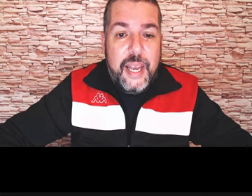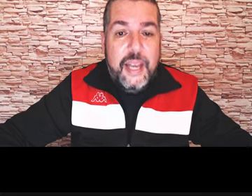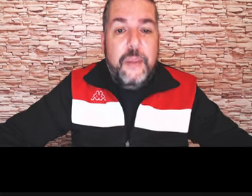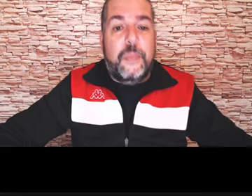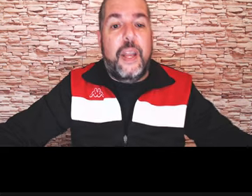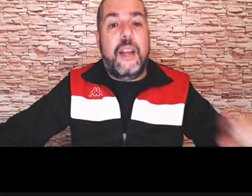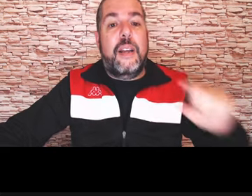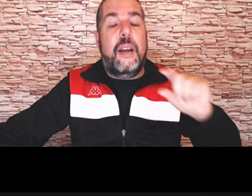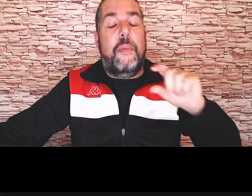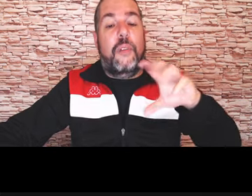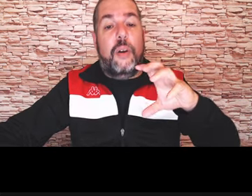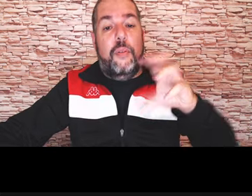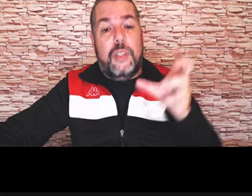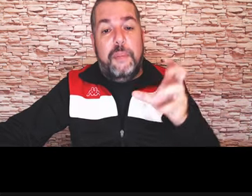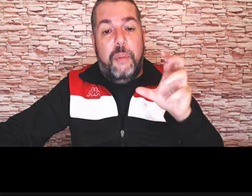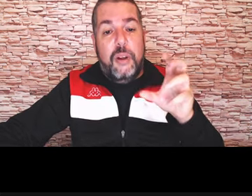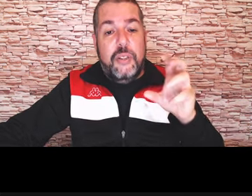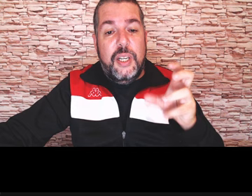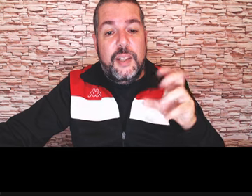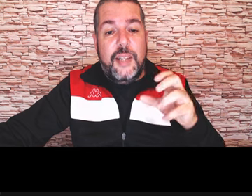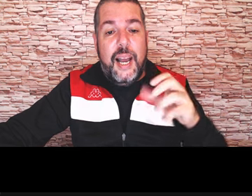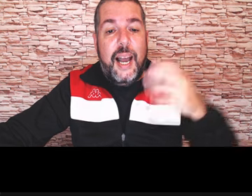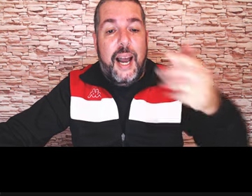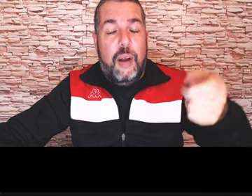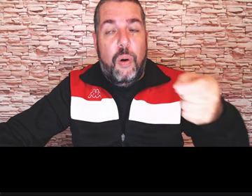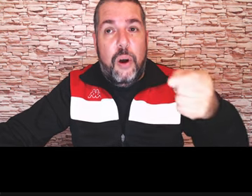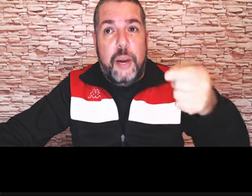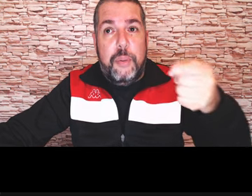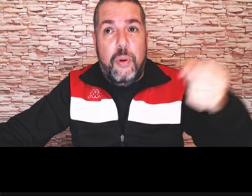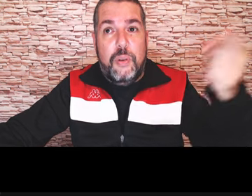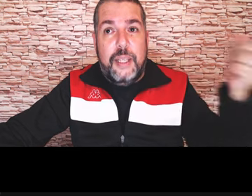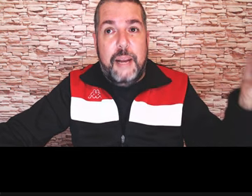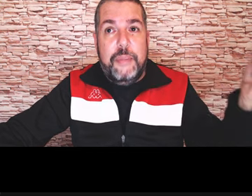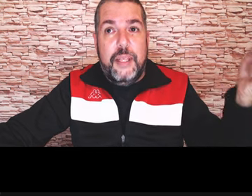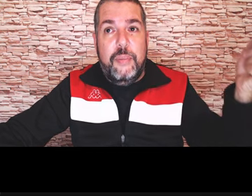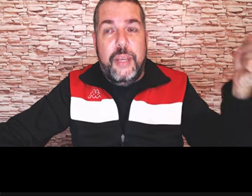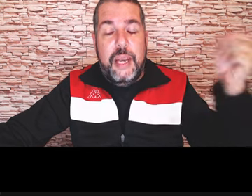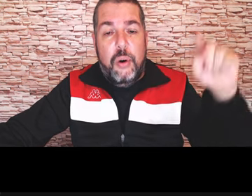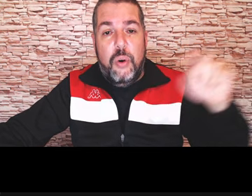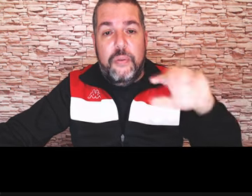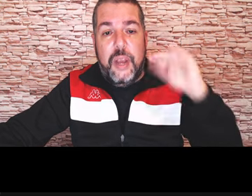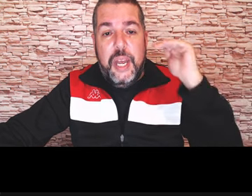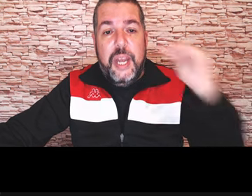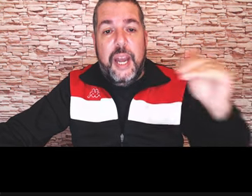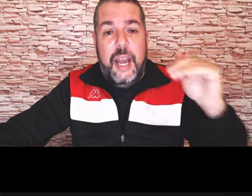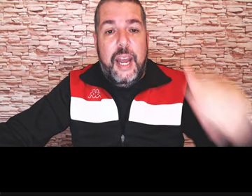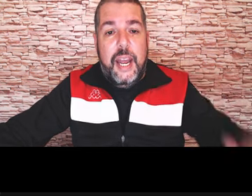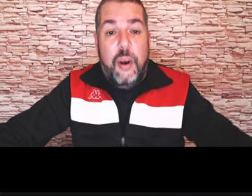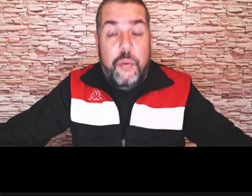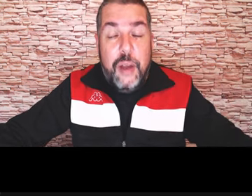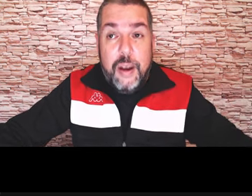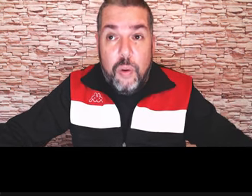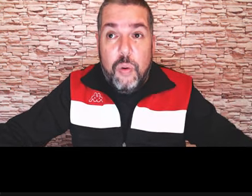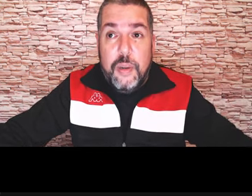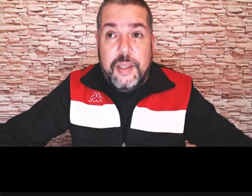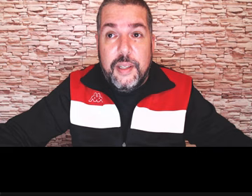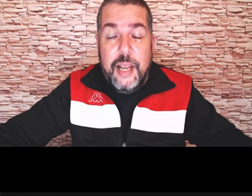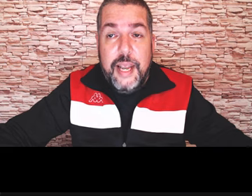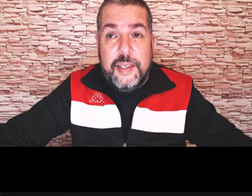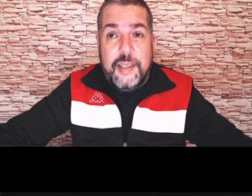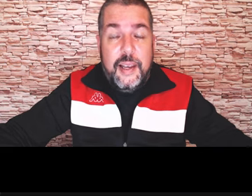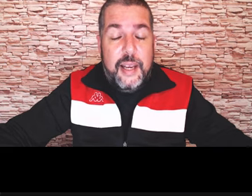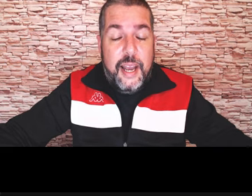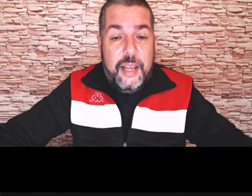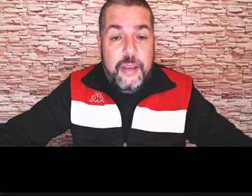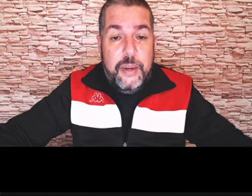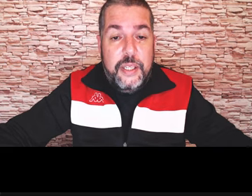LDB, né? Você pode utilizar agora, por conta da pandemia, houveram algumas